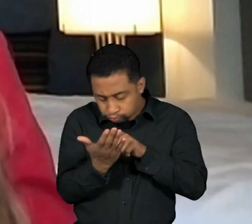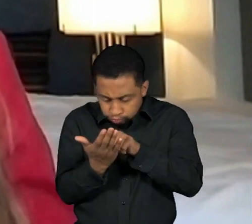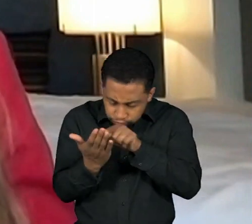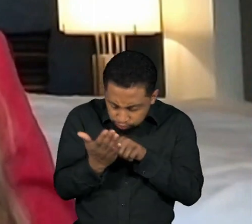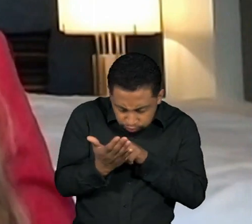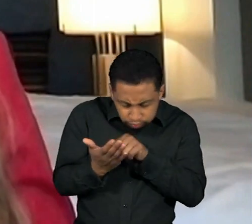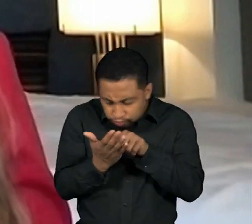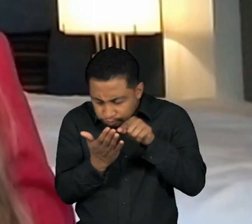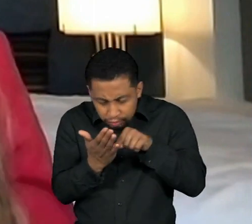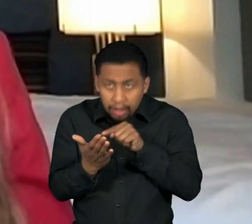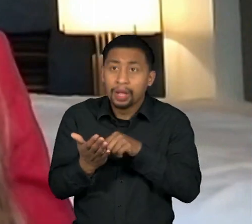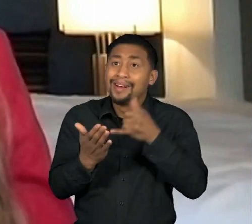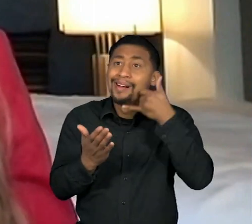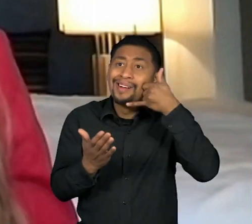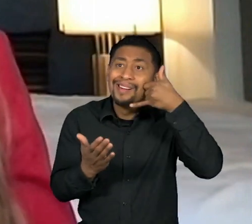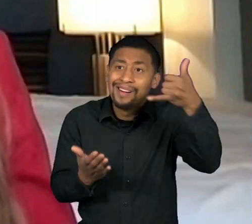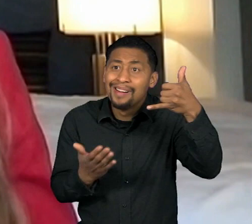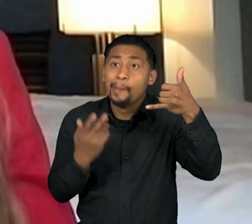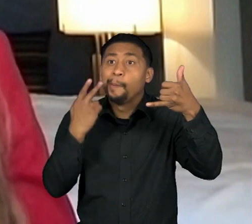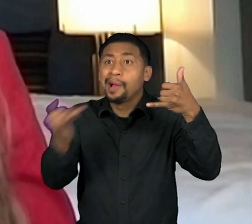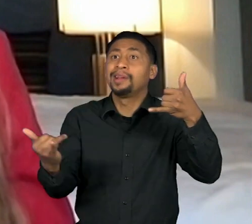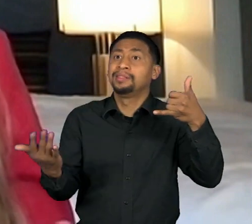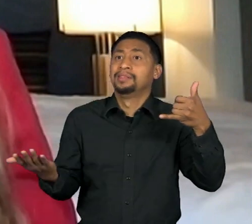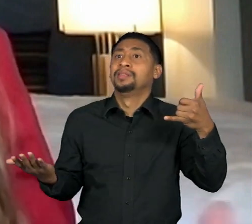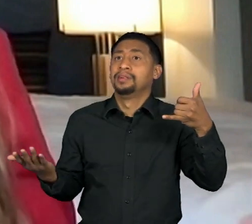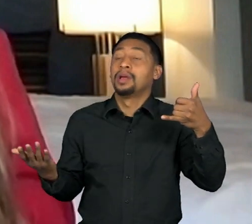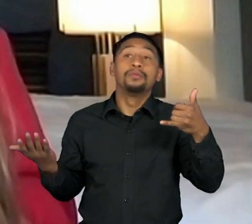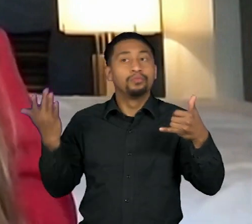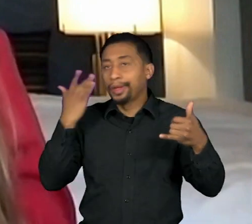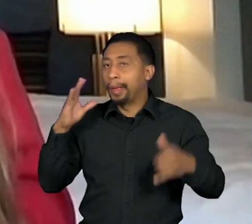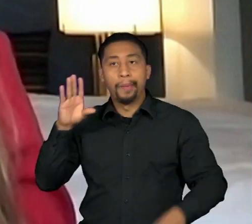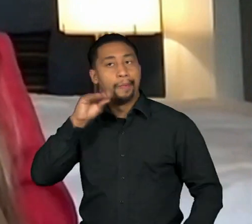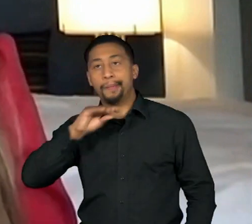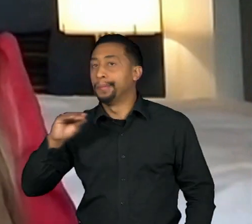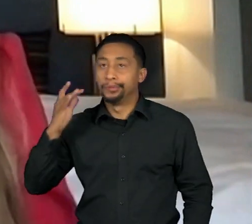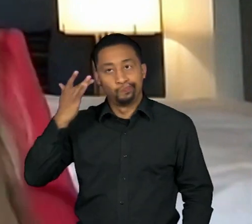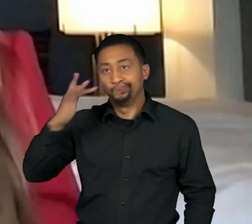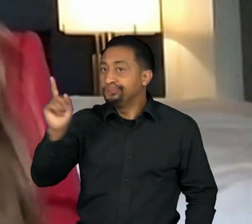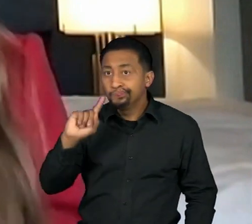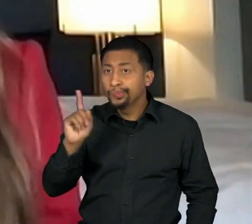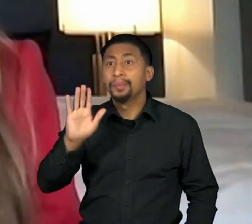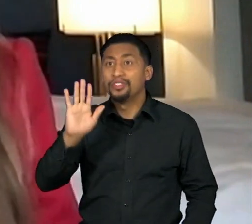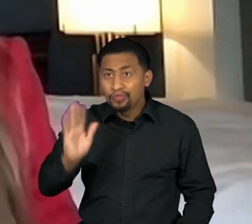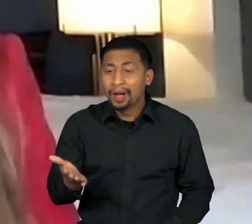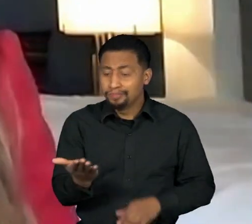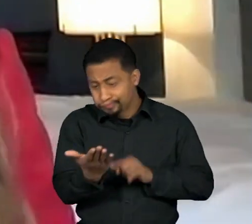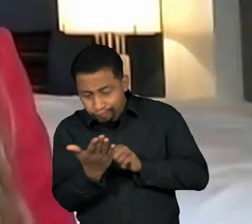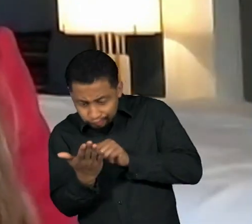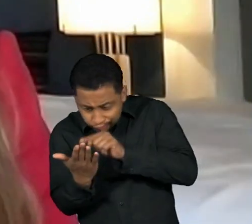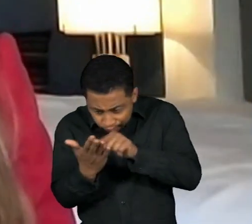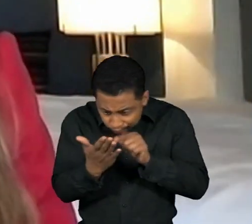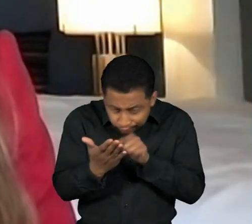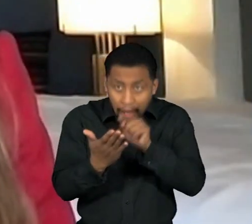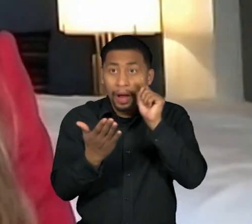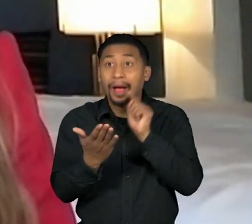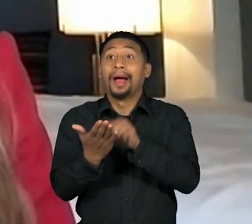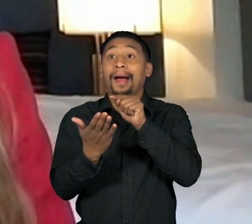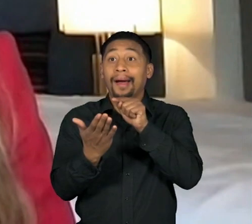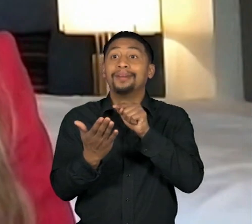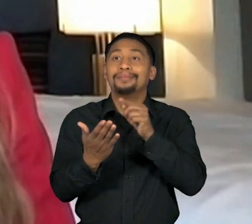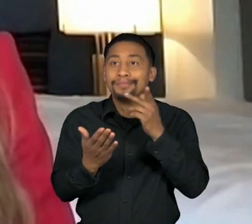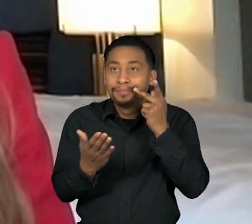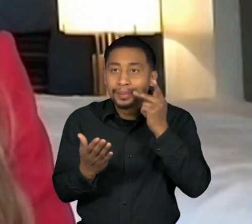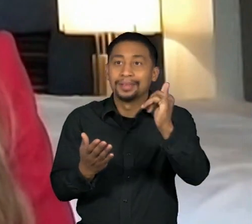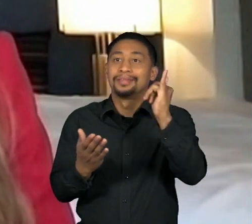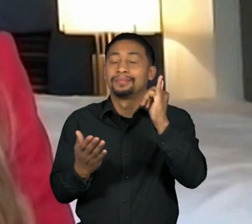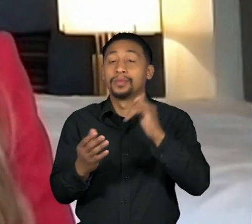Depois, claro que a comunicação era algo na linguagem do blá, blá, blá, né, porque não falavam. Ou então crianças